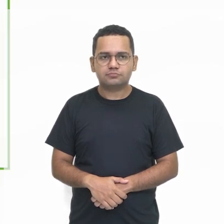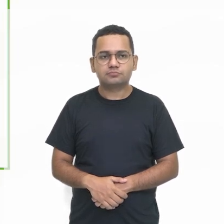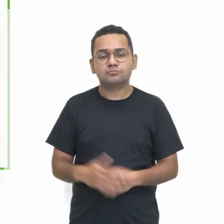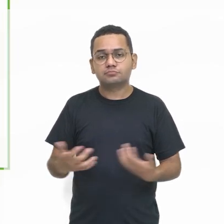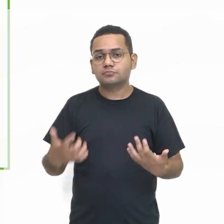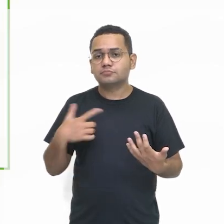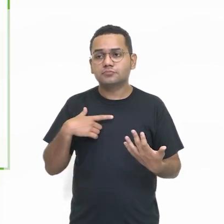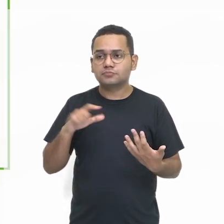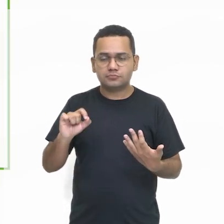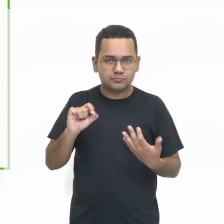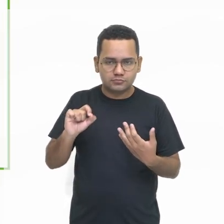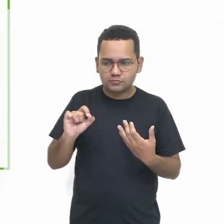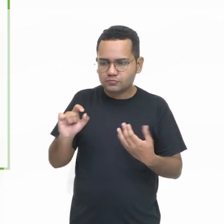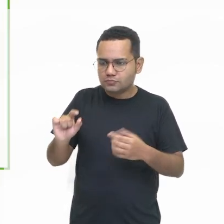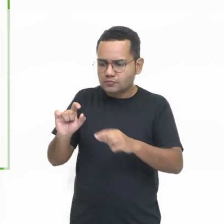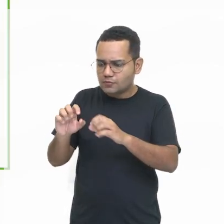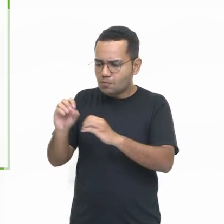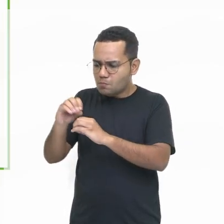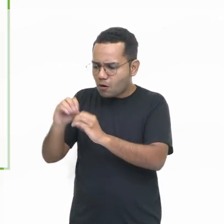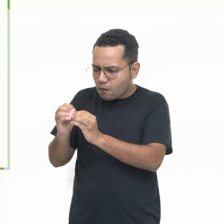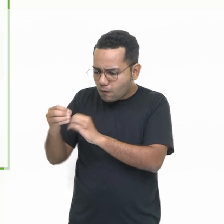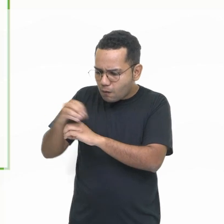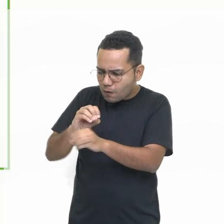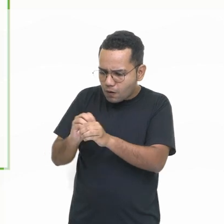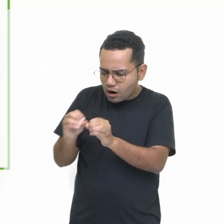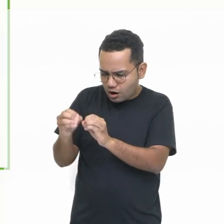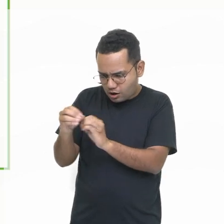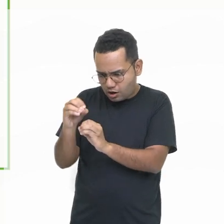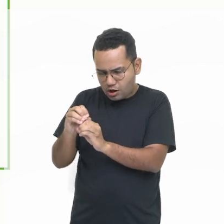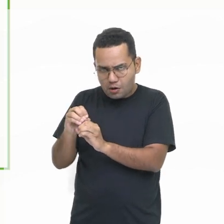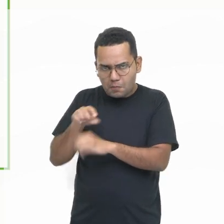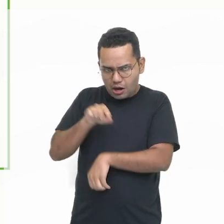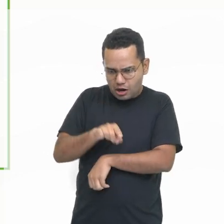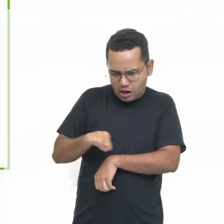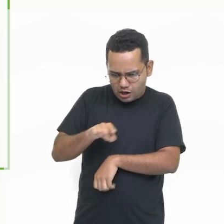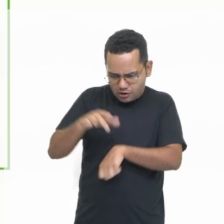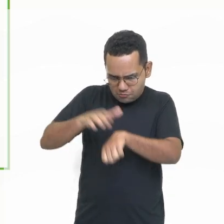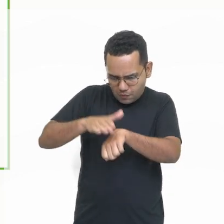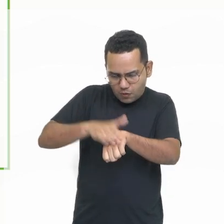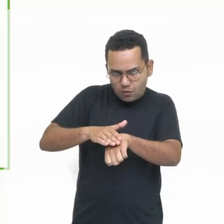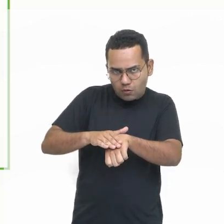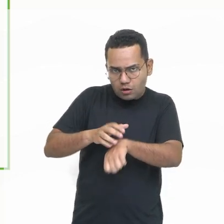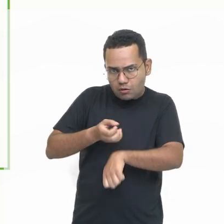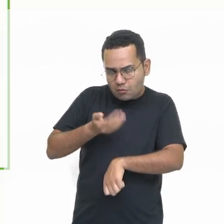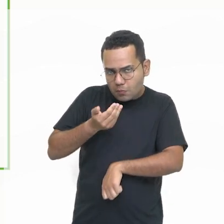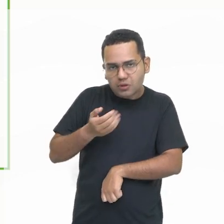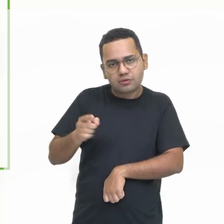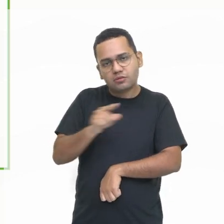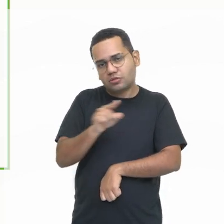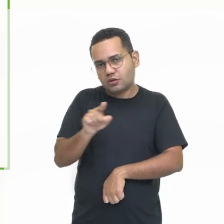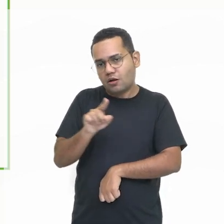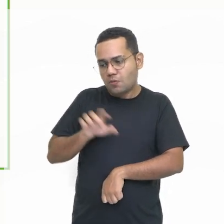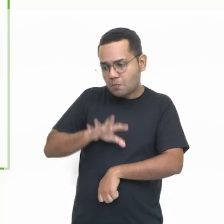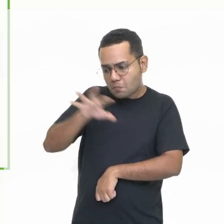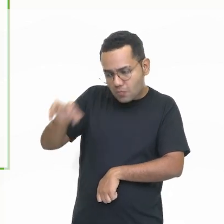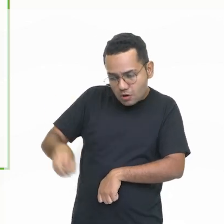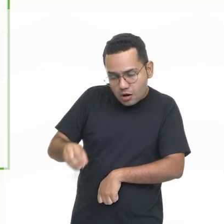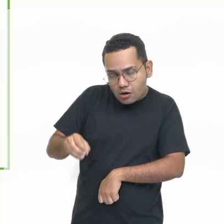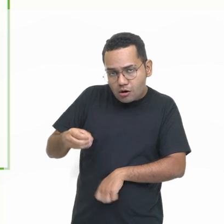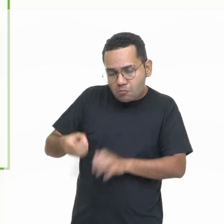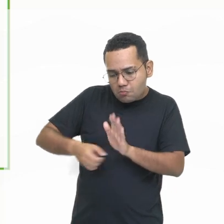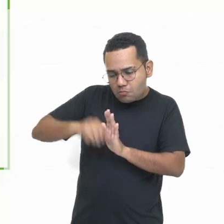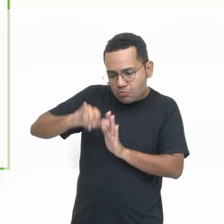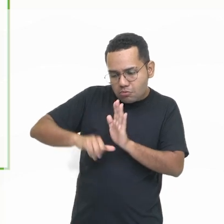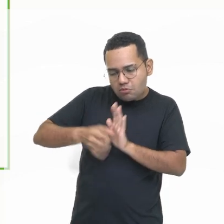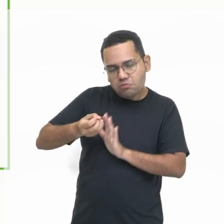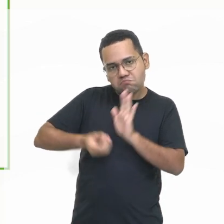moléculas que estavam disponíveis no meio, né? Eles não produziam o seu próprio alimento. Já a hipótese autotrófica afirma que os